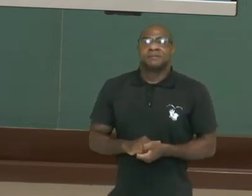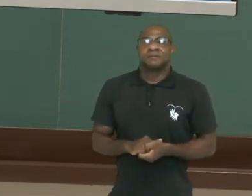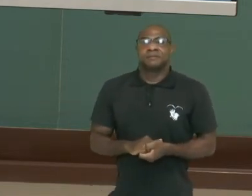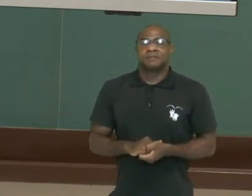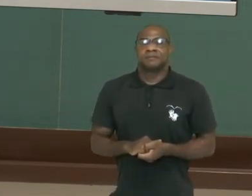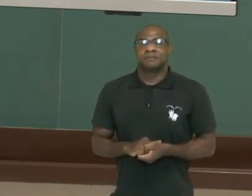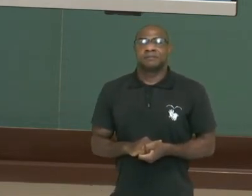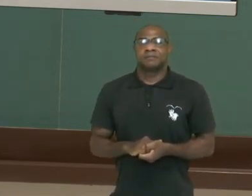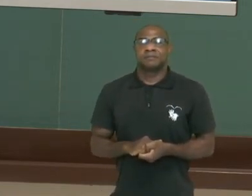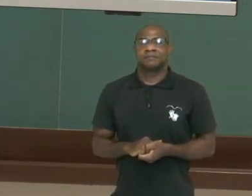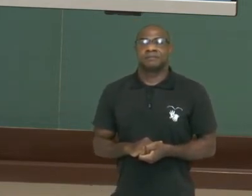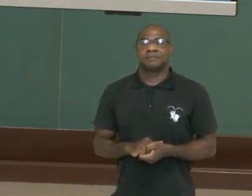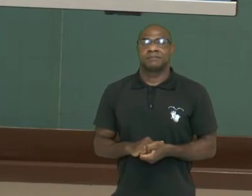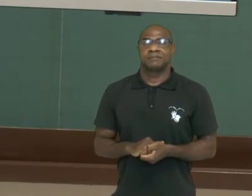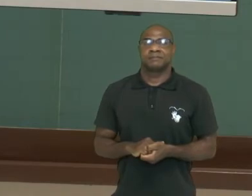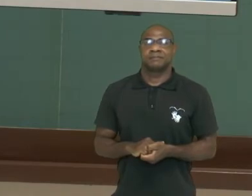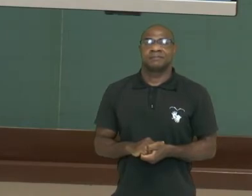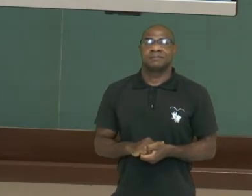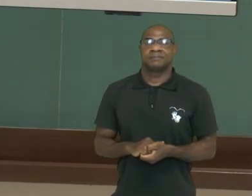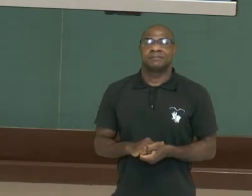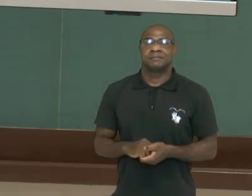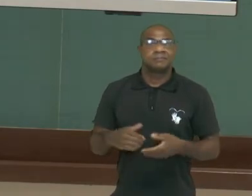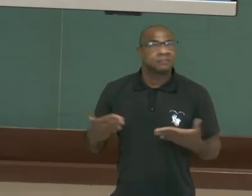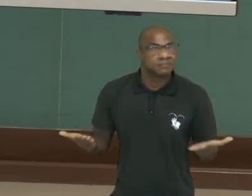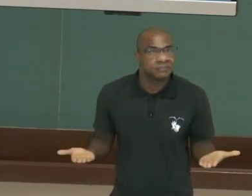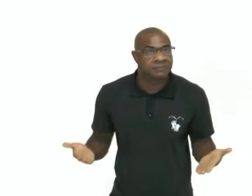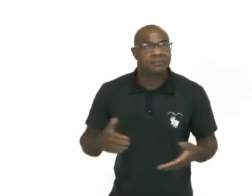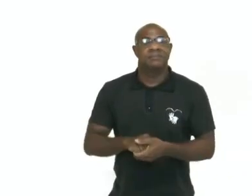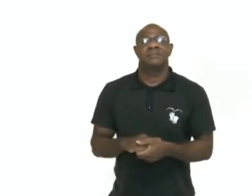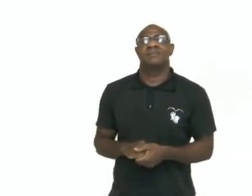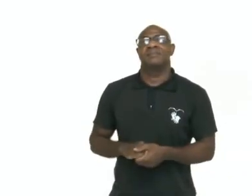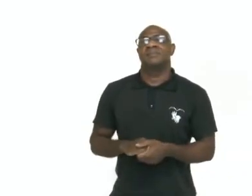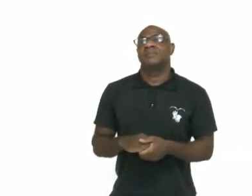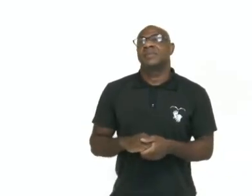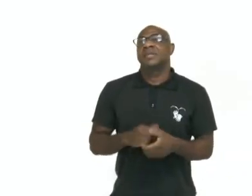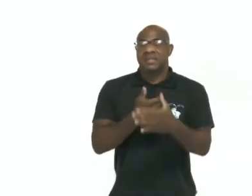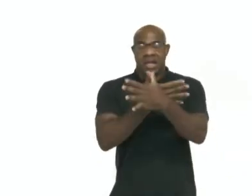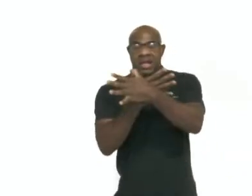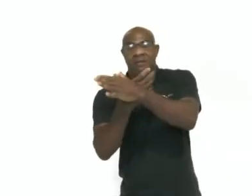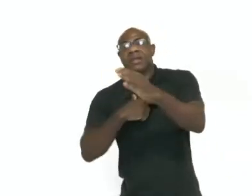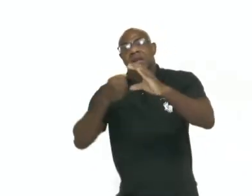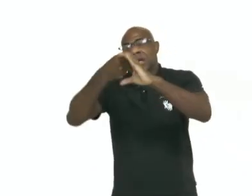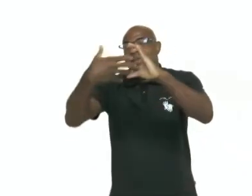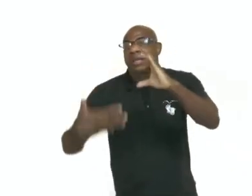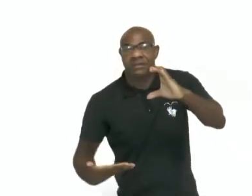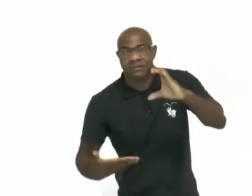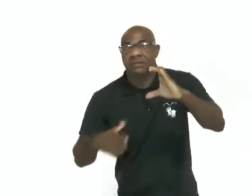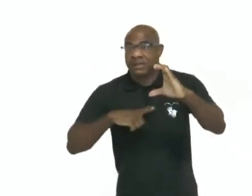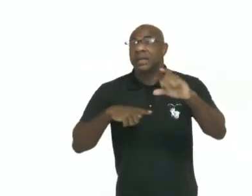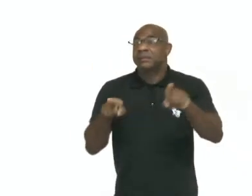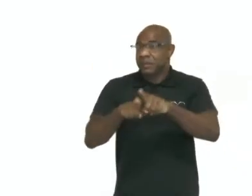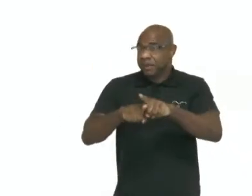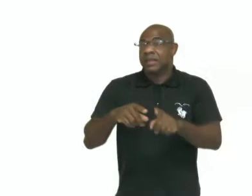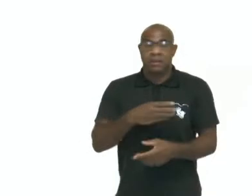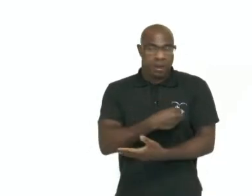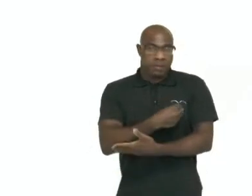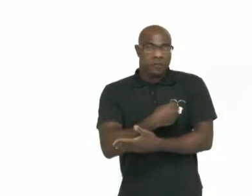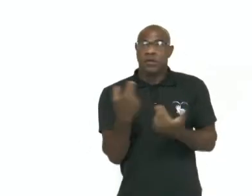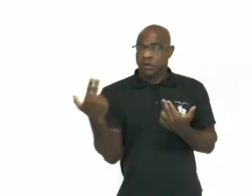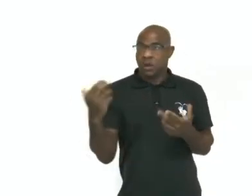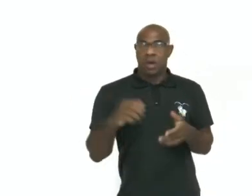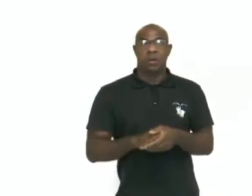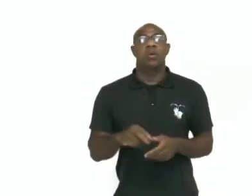para escrever? Bora lá aqui comigo. Nas aves aparece uma característica que também é presente em mamíferos, chamada